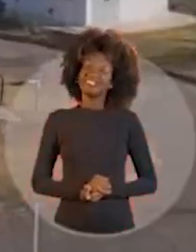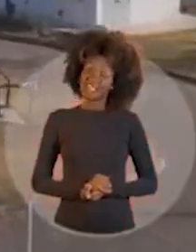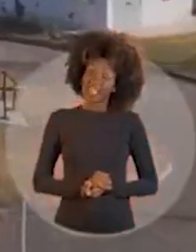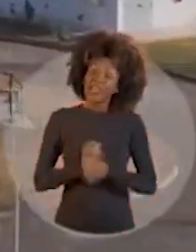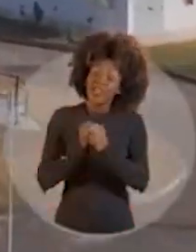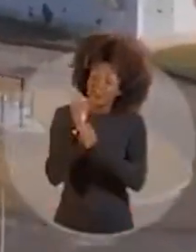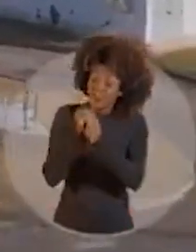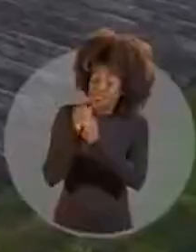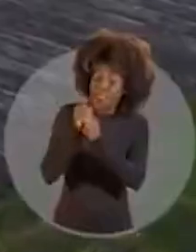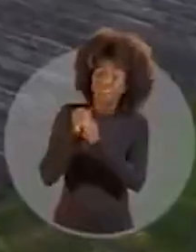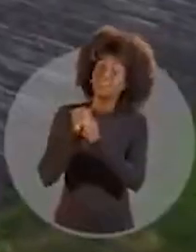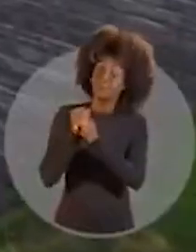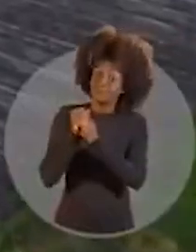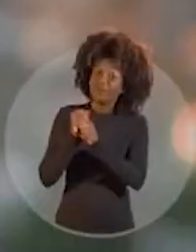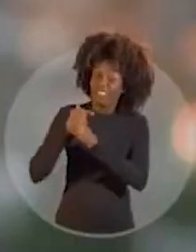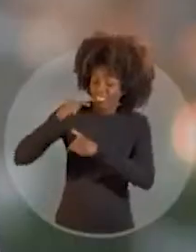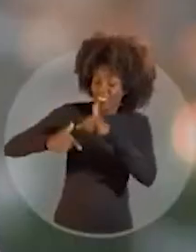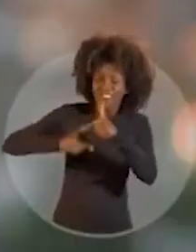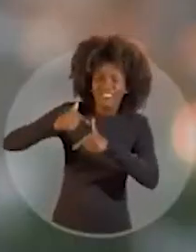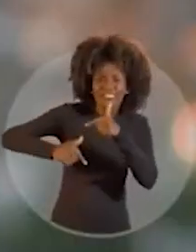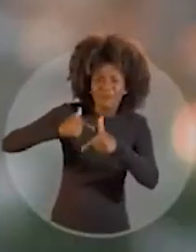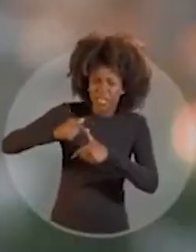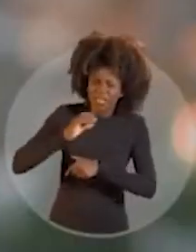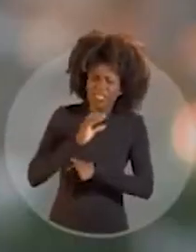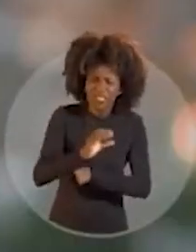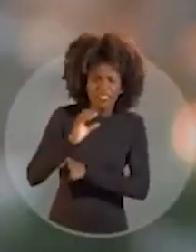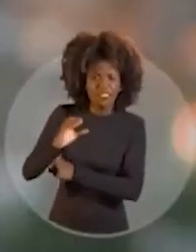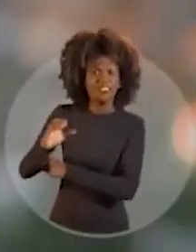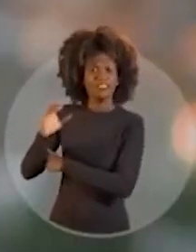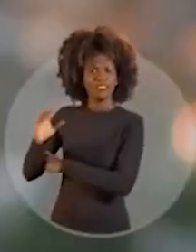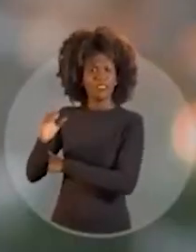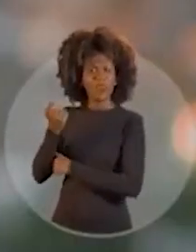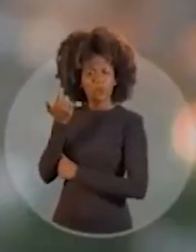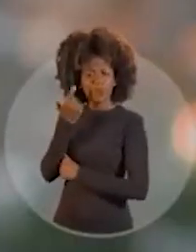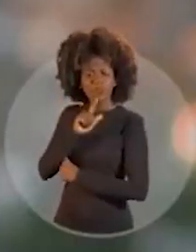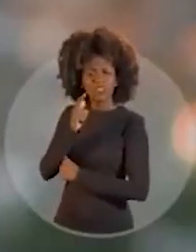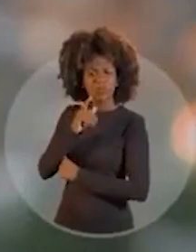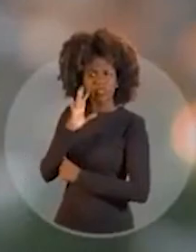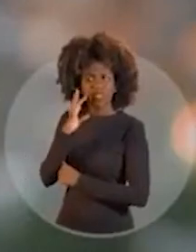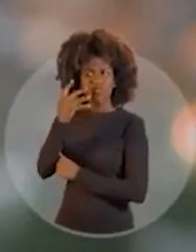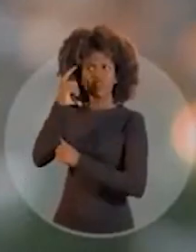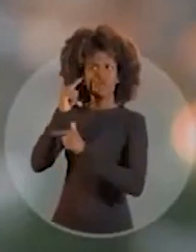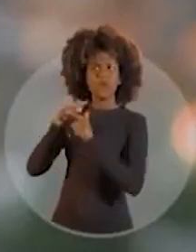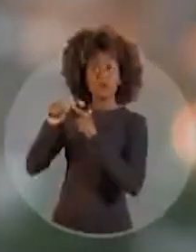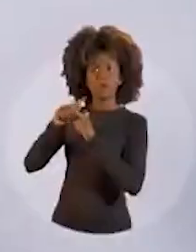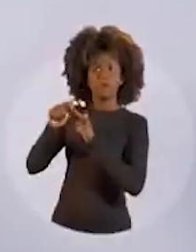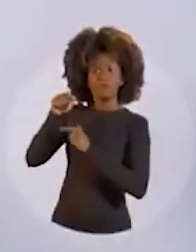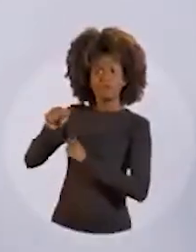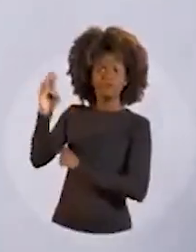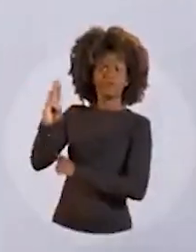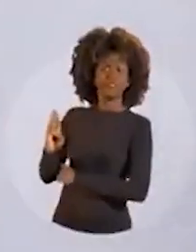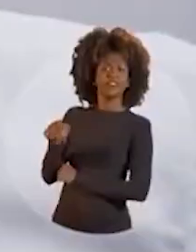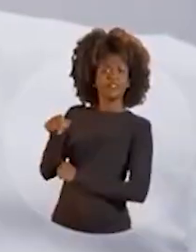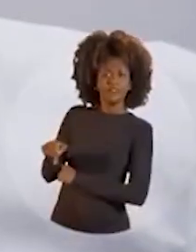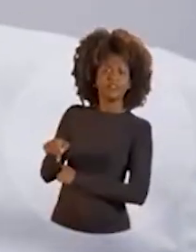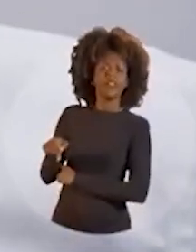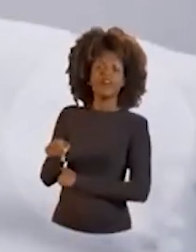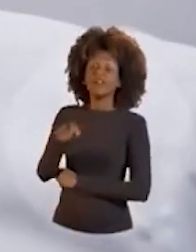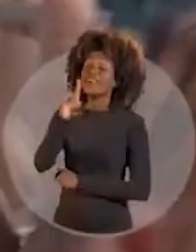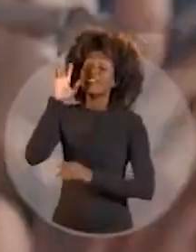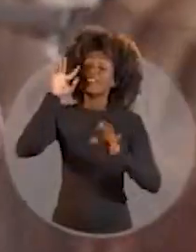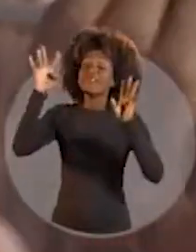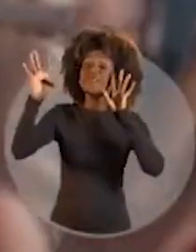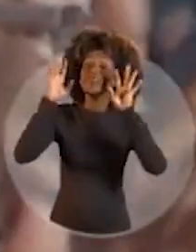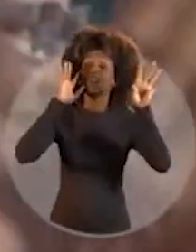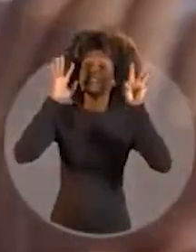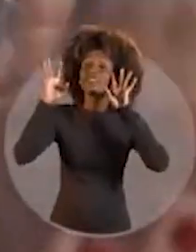Nos últimos anos, trabalhamos e investimos muito. Superamos a crise nacional. Agora, imagina